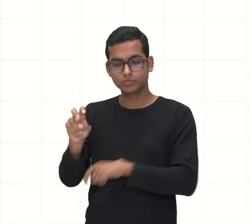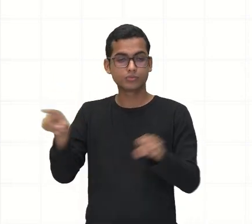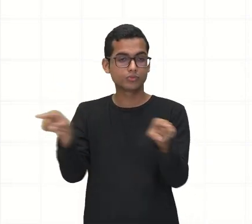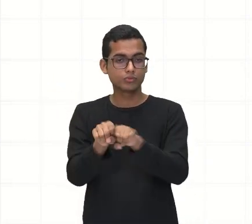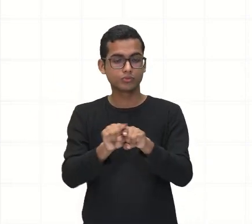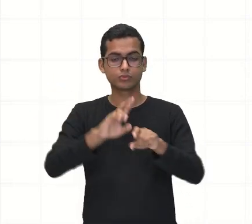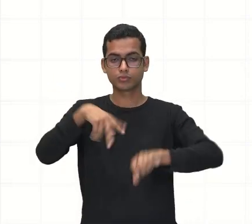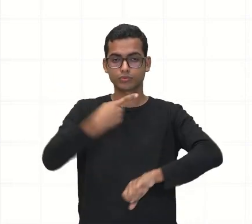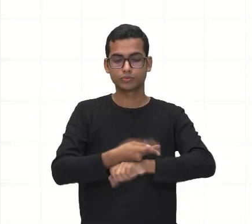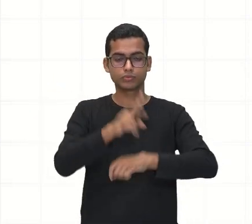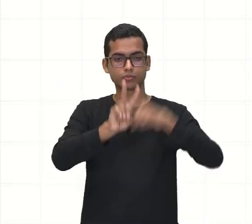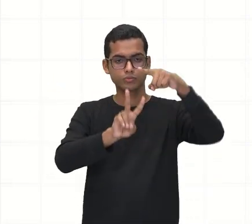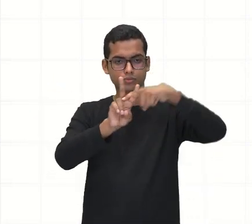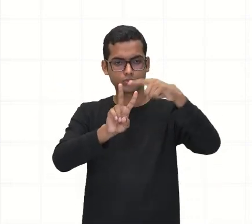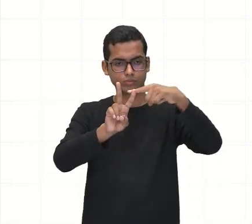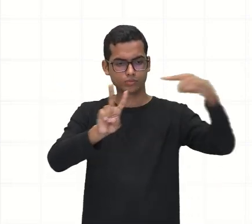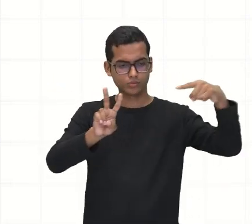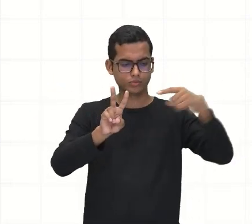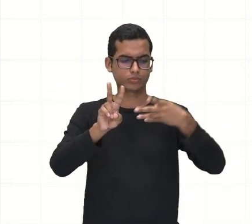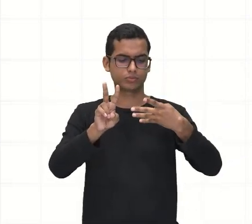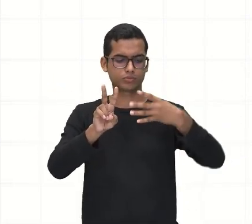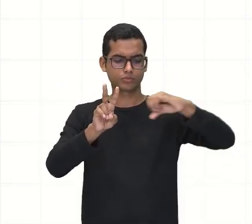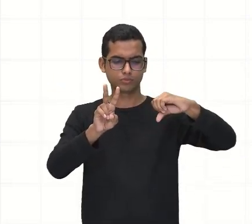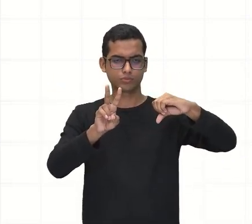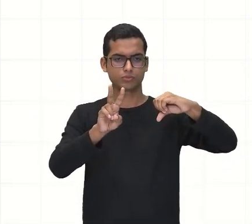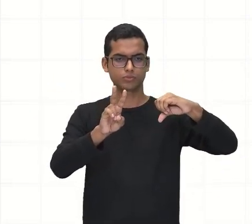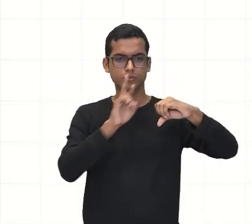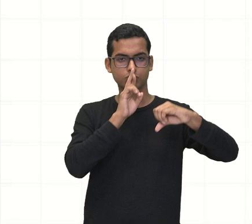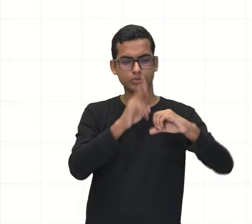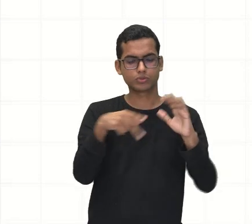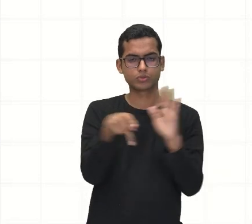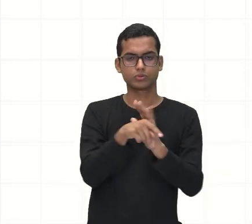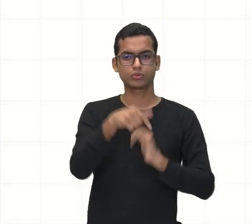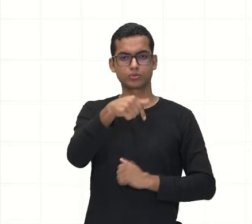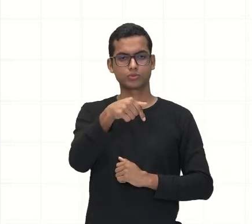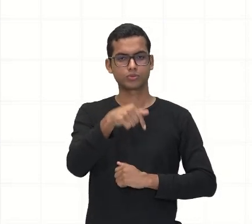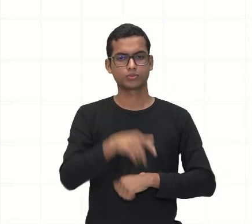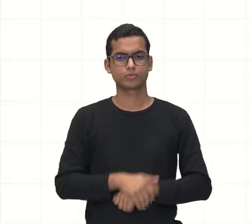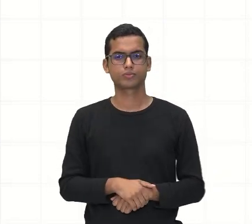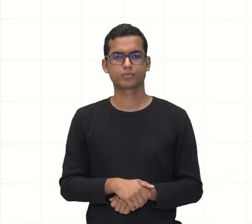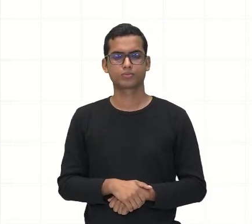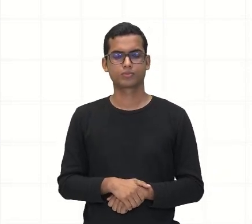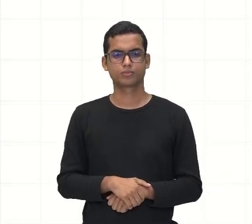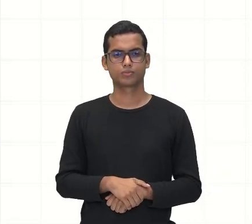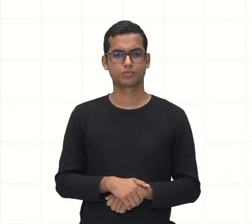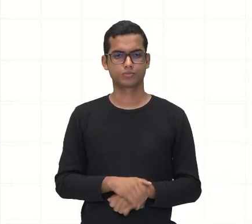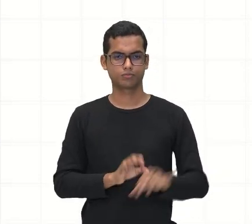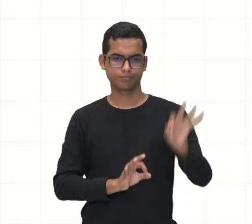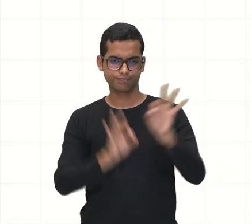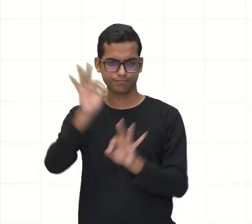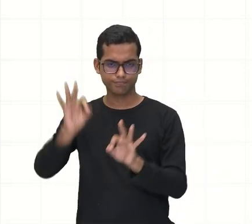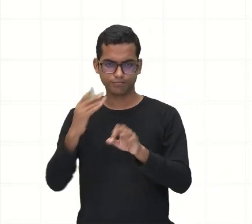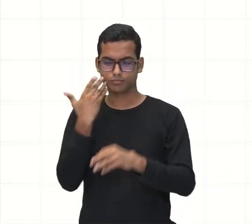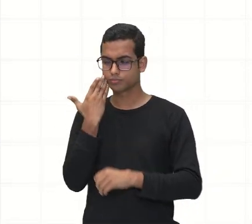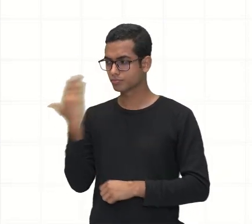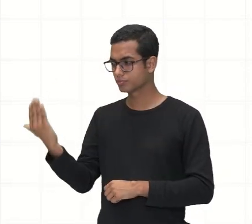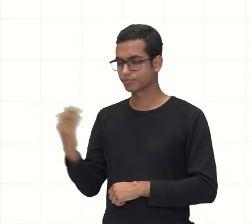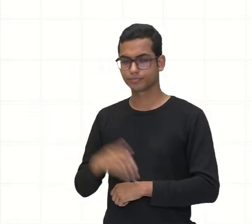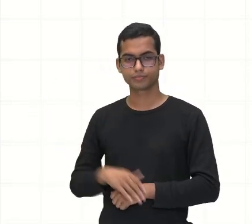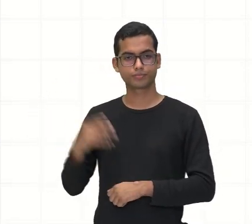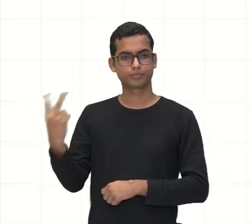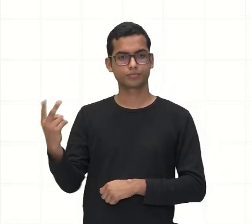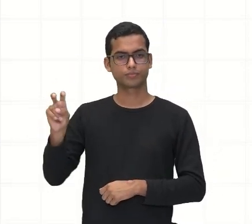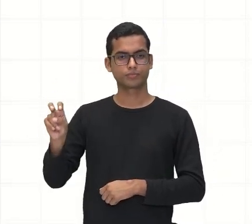a raiz quadrada de 49, que é 7. Vamos à nossa resolução. Resolvemos aí o 5 ao quadrado e a